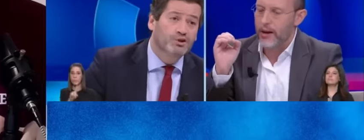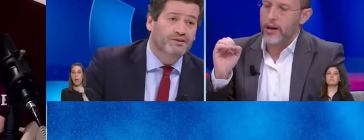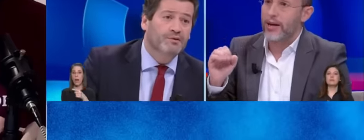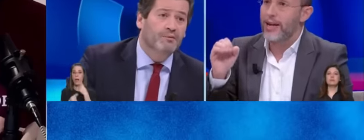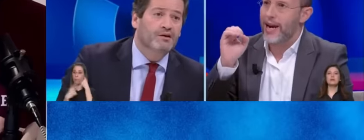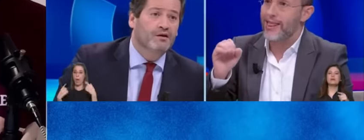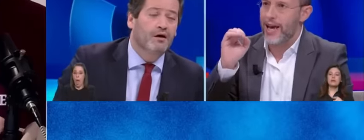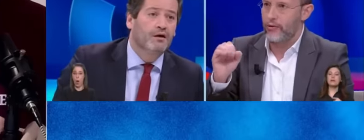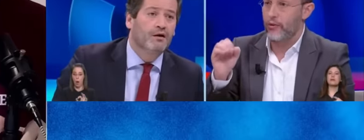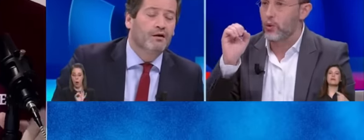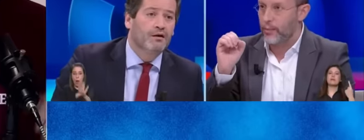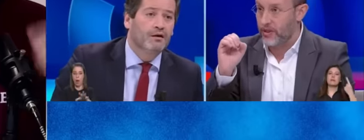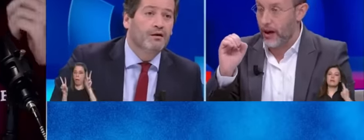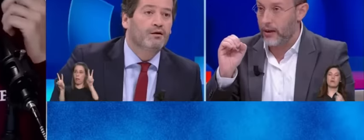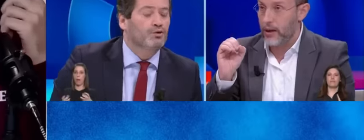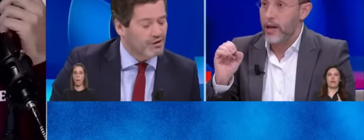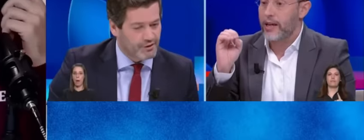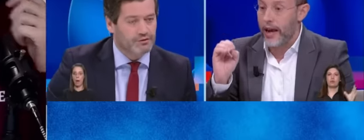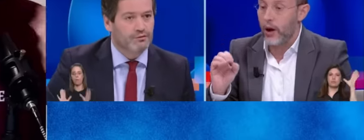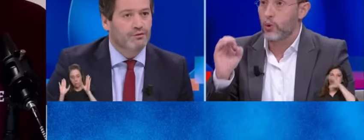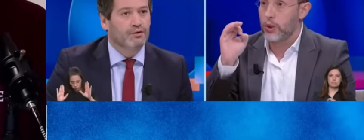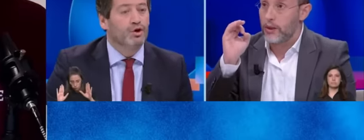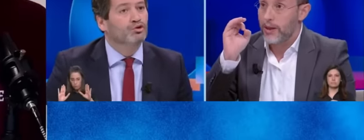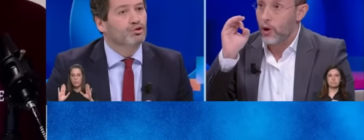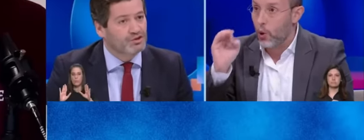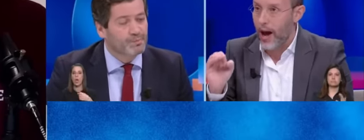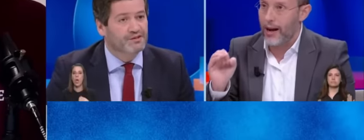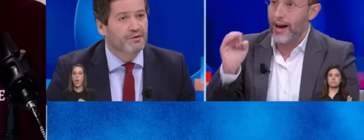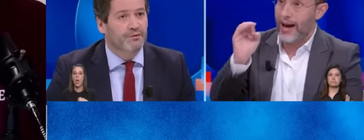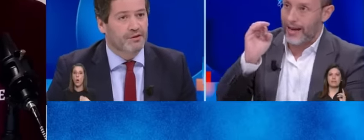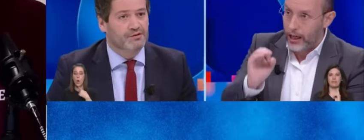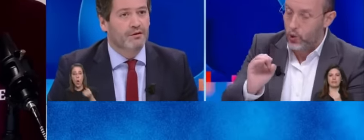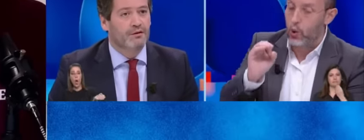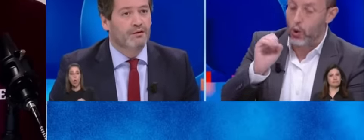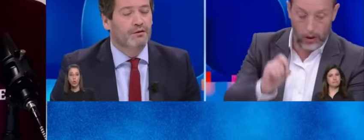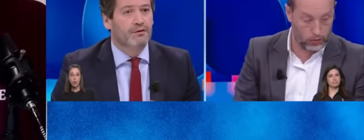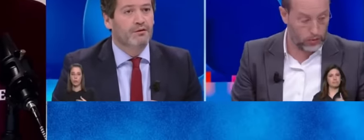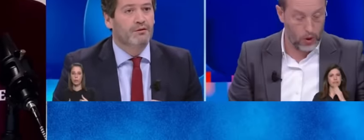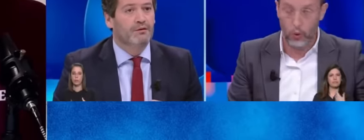L ninguém deve ultrapassar que é o de